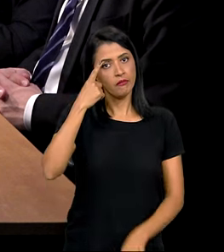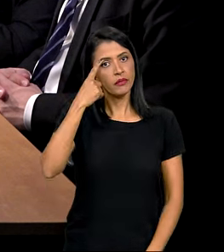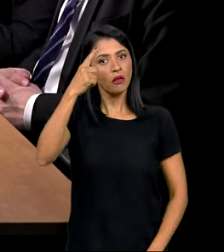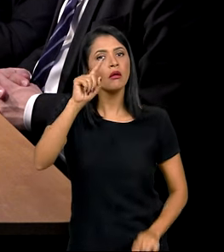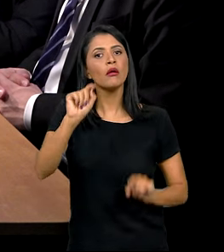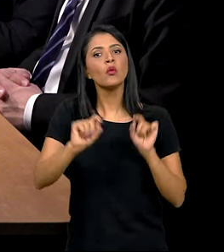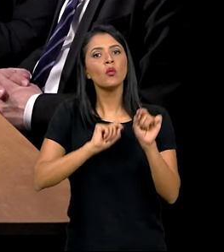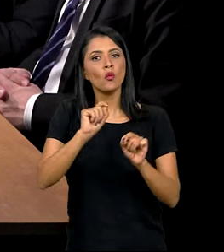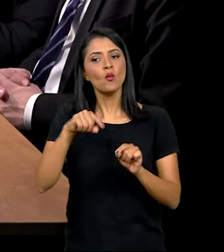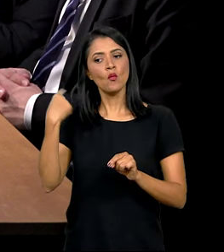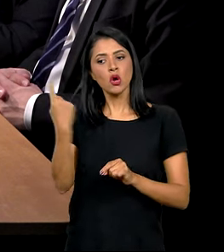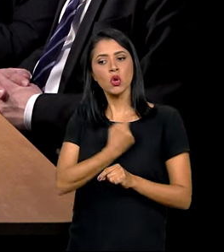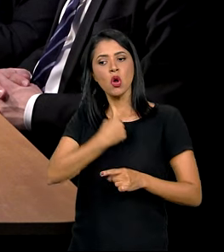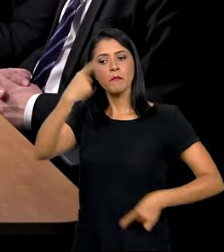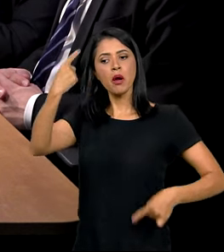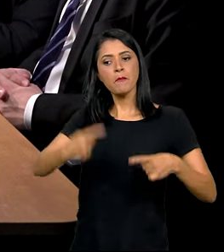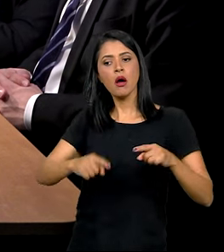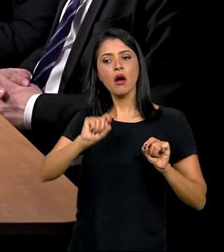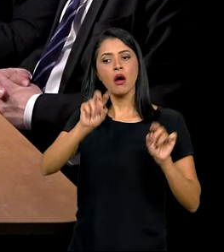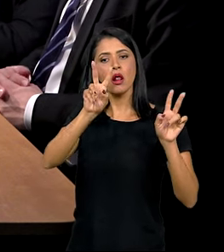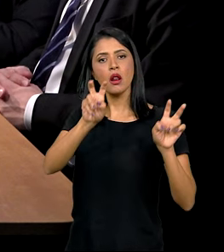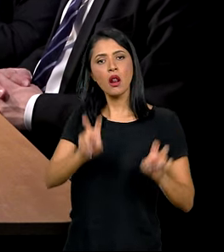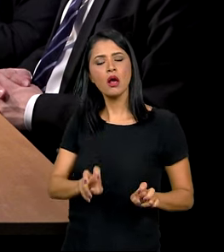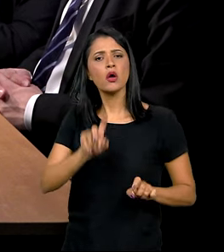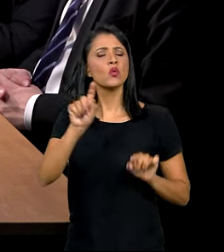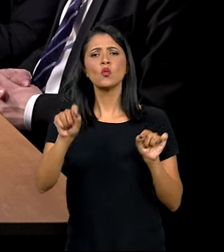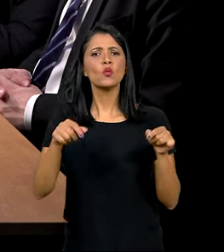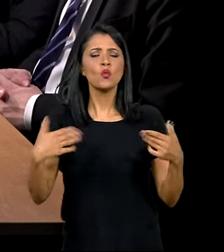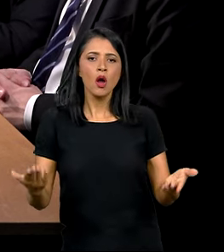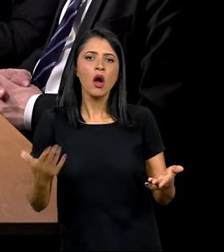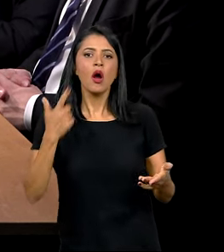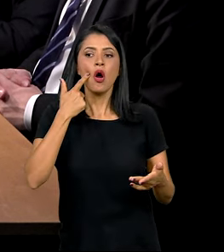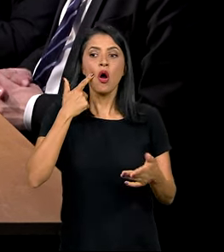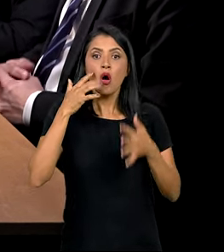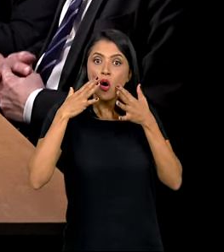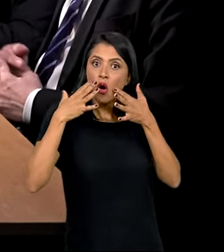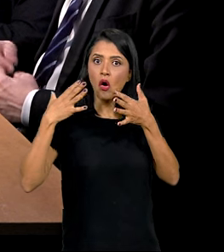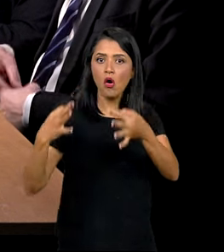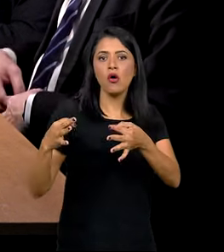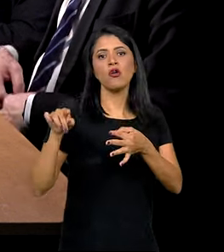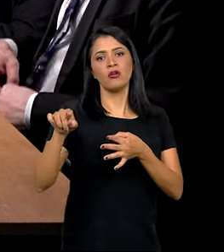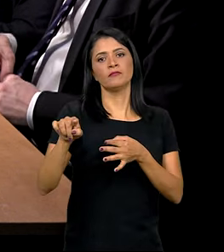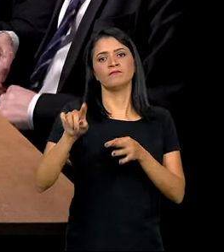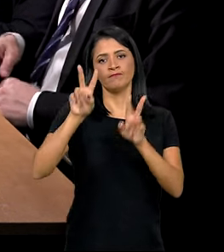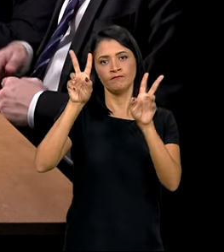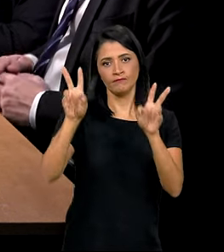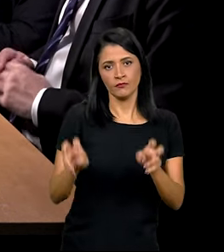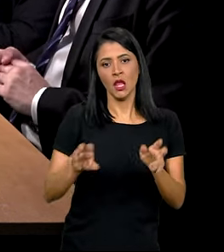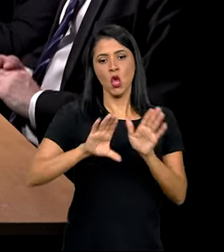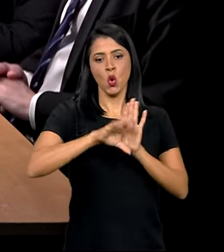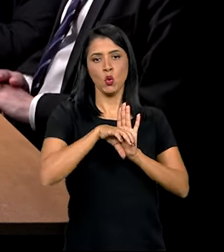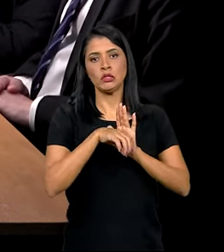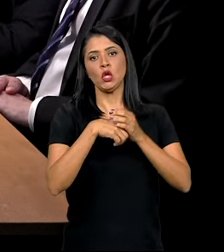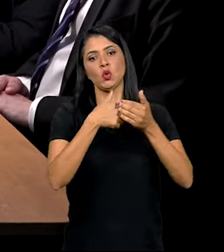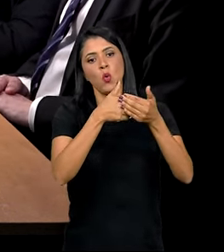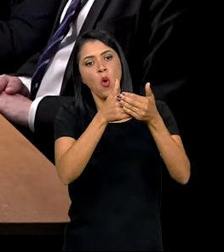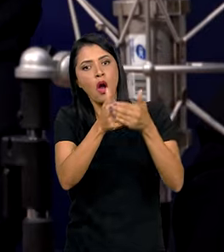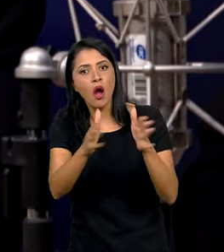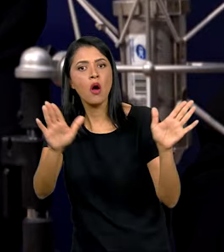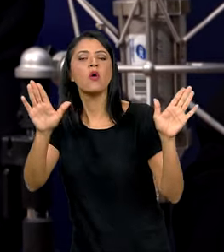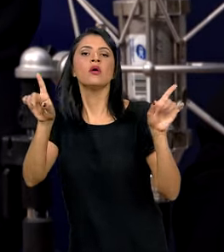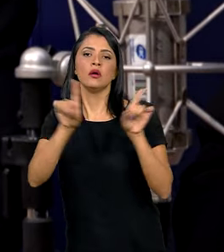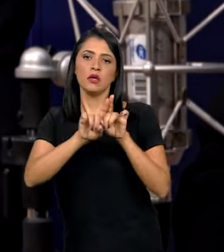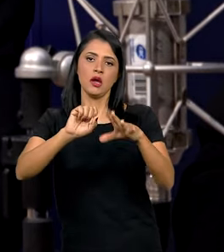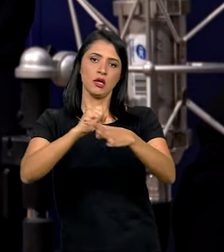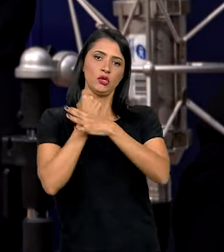e e as nossas discussões em torno disso foram muito de puxar essa essa questão conceitual mais Ampla e